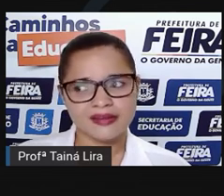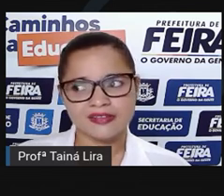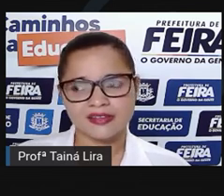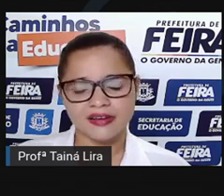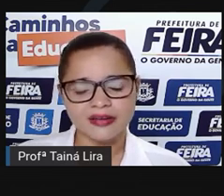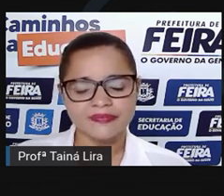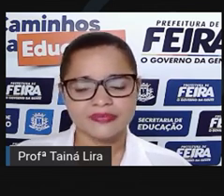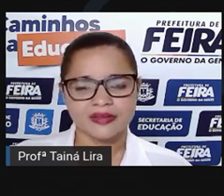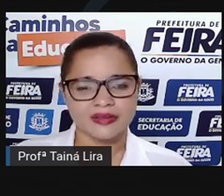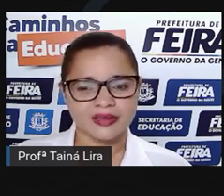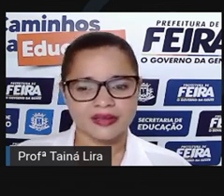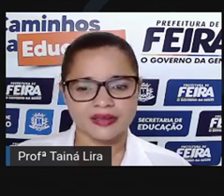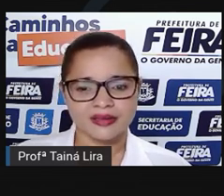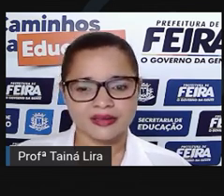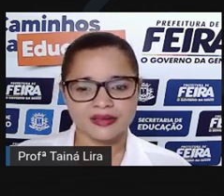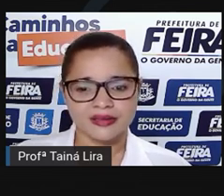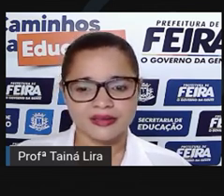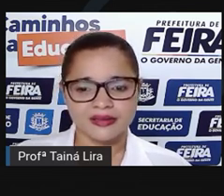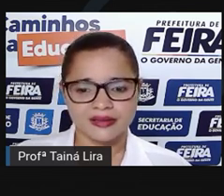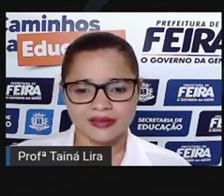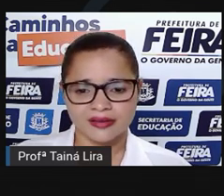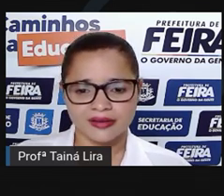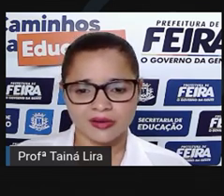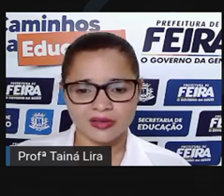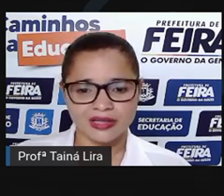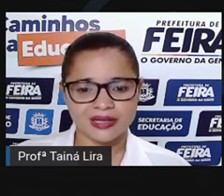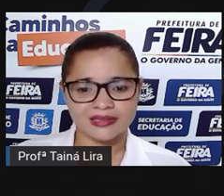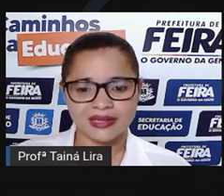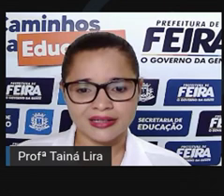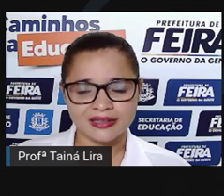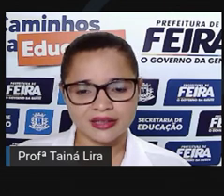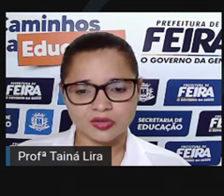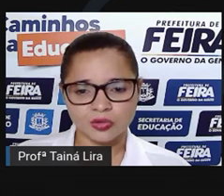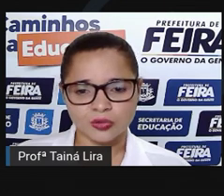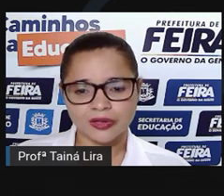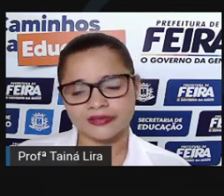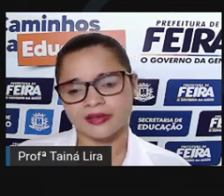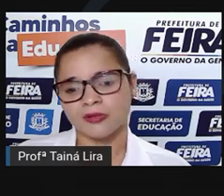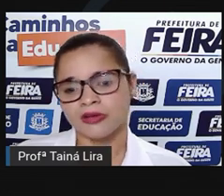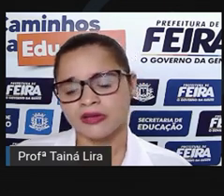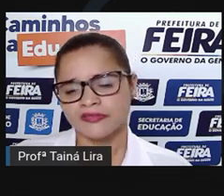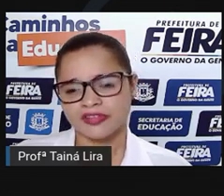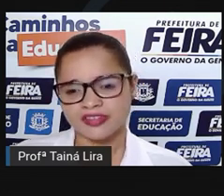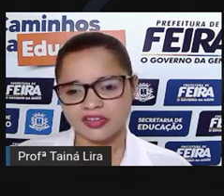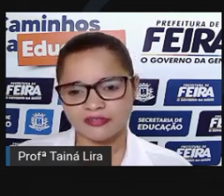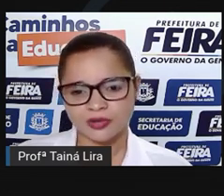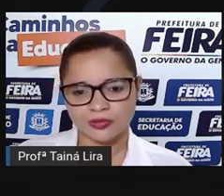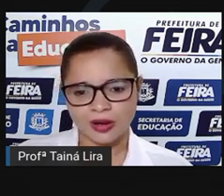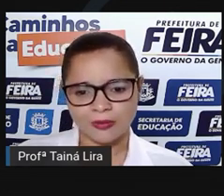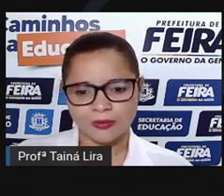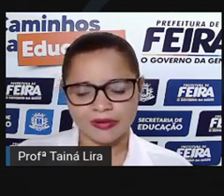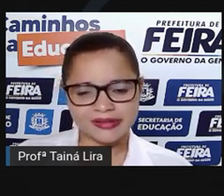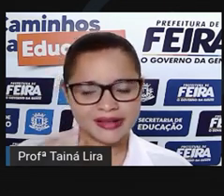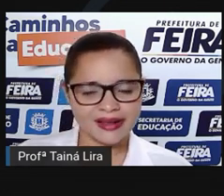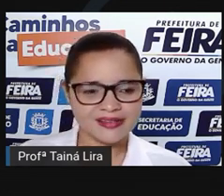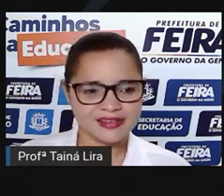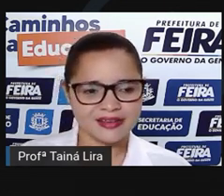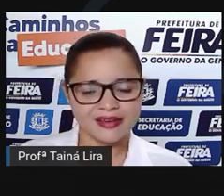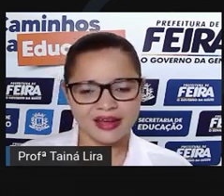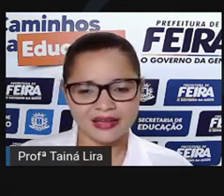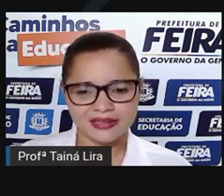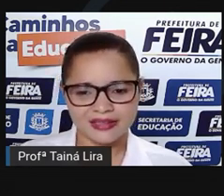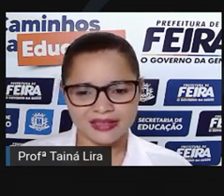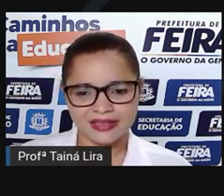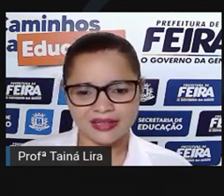orientais né é olha lá na arquitetura Então você já viram alguma